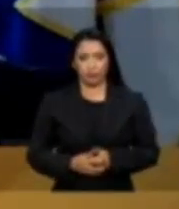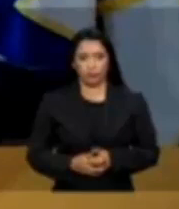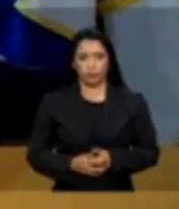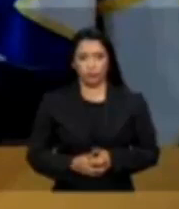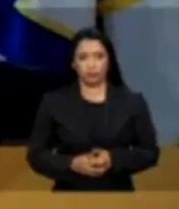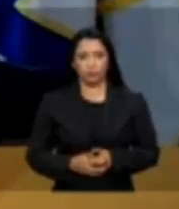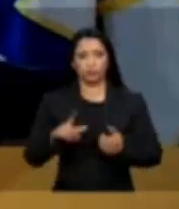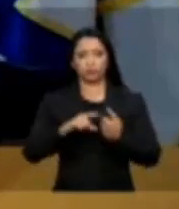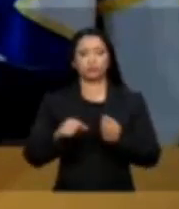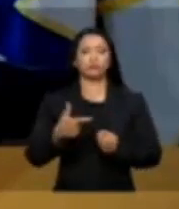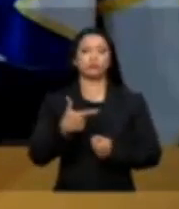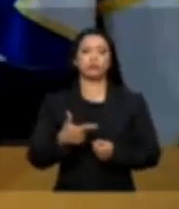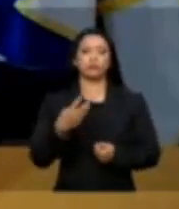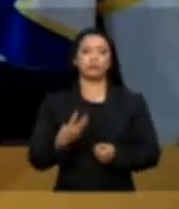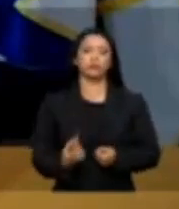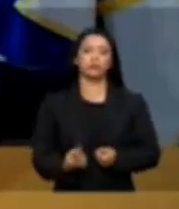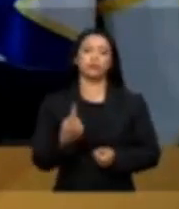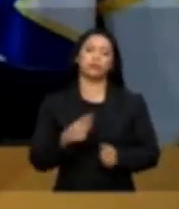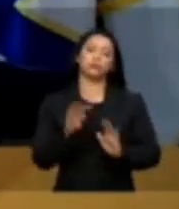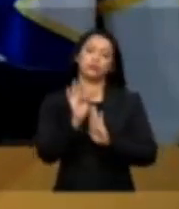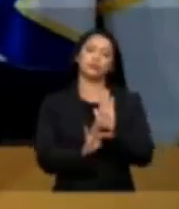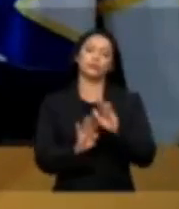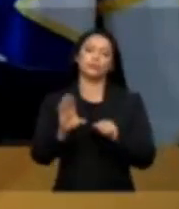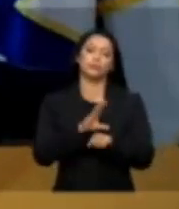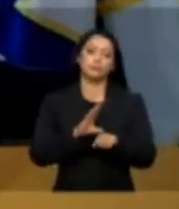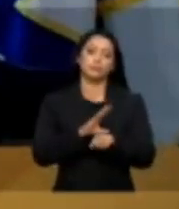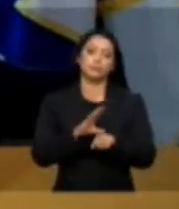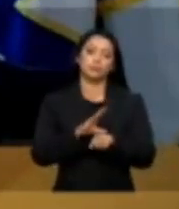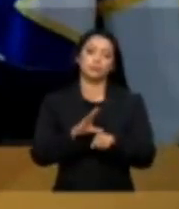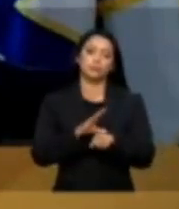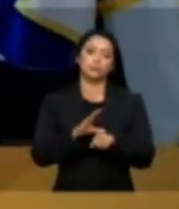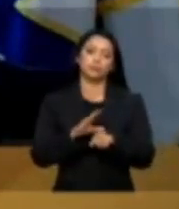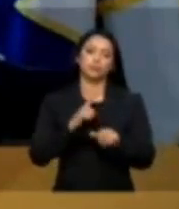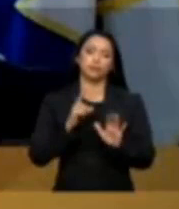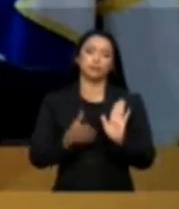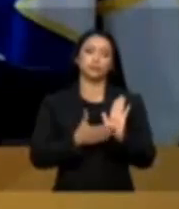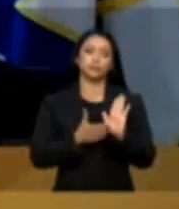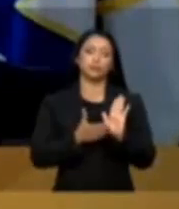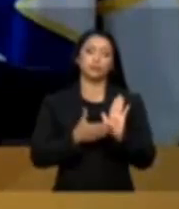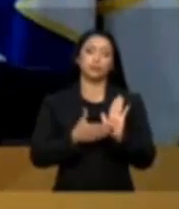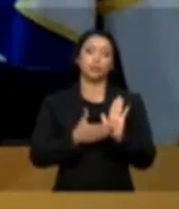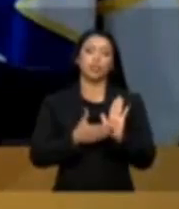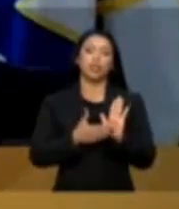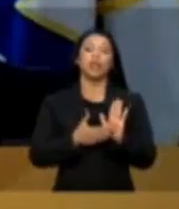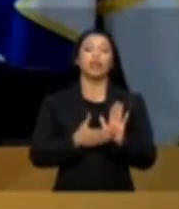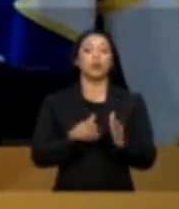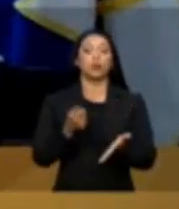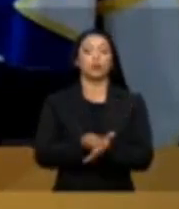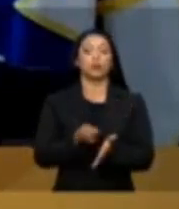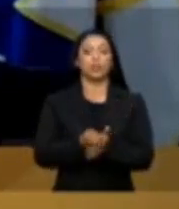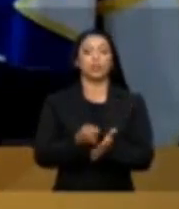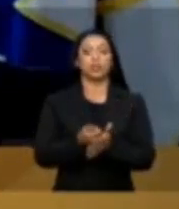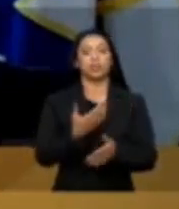O artigo 231 do texto constitucional impõe o dever estatal de proteção